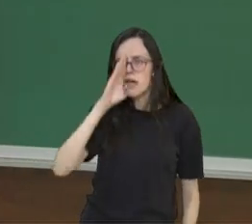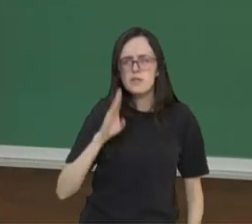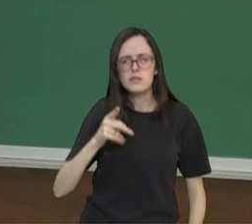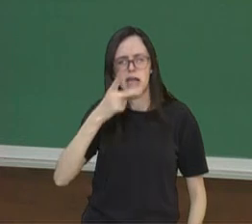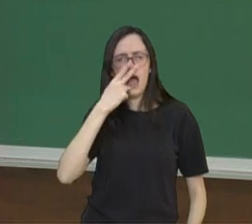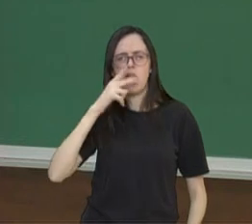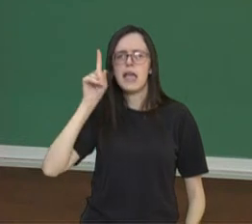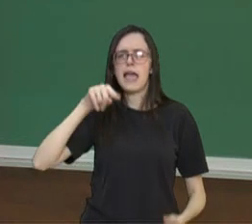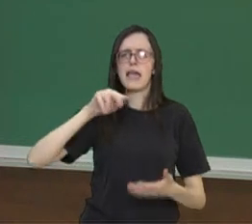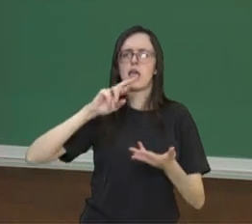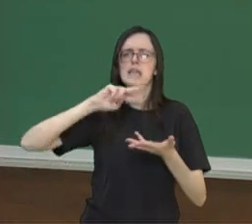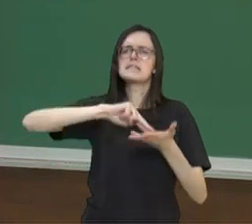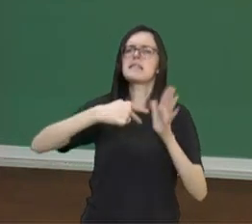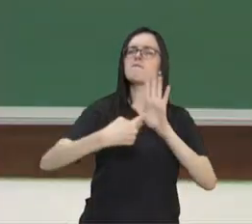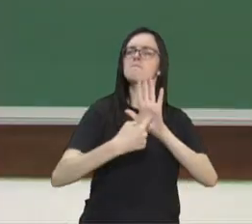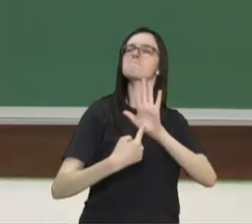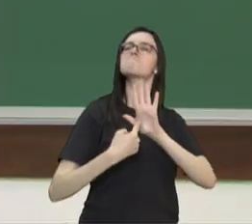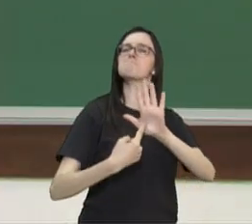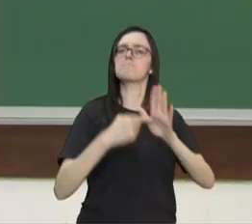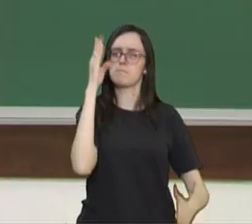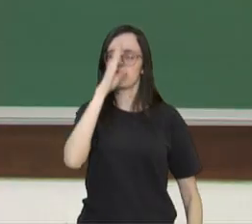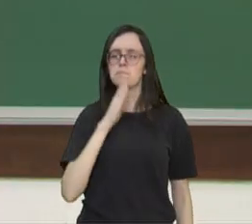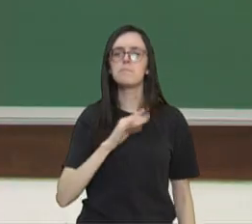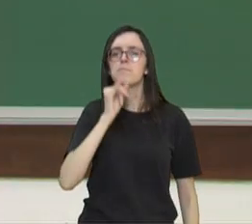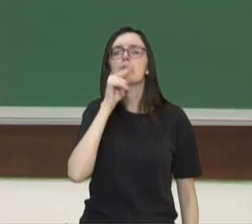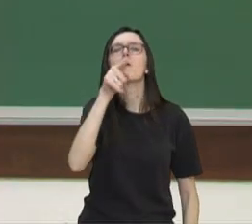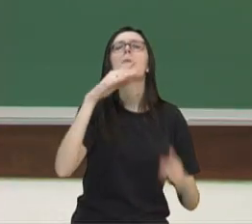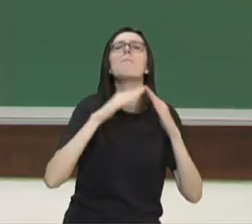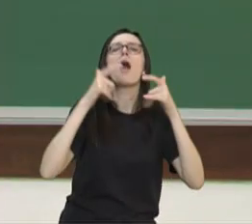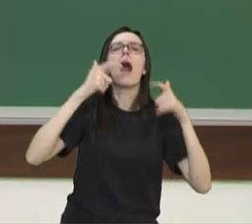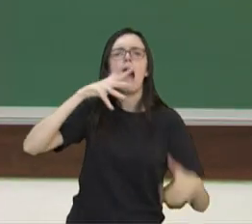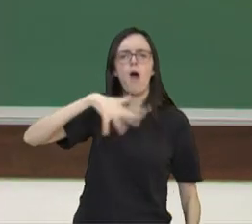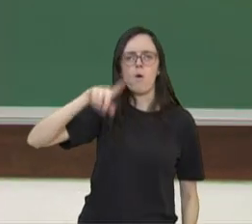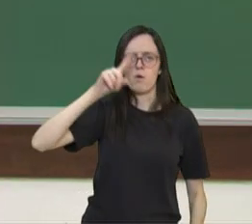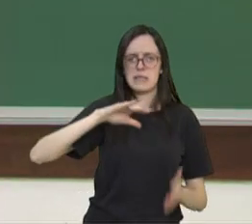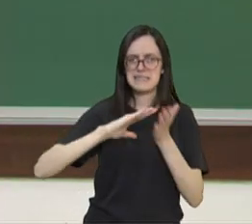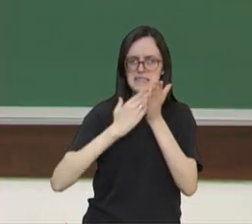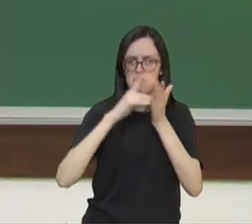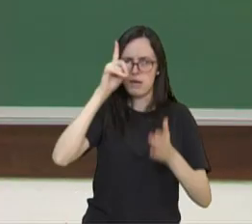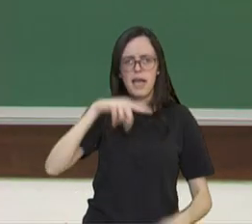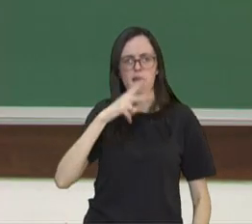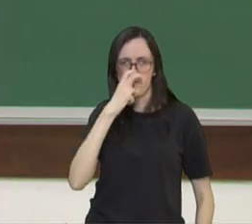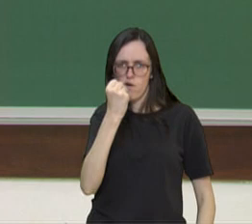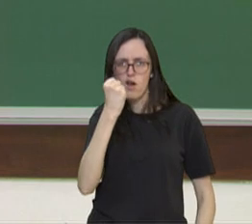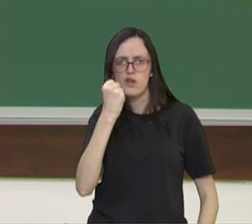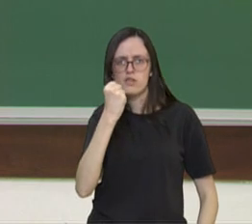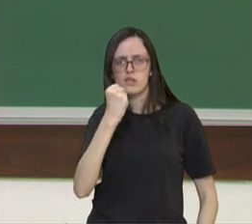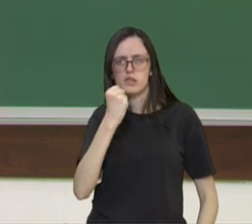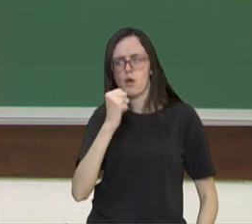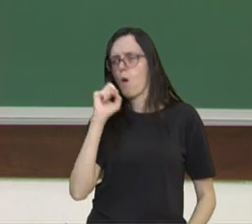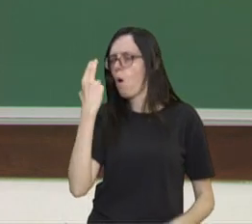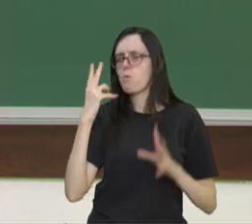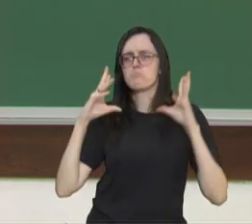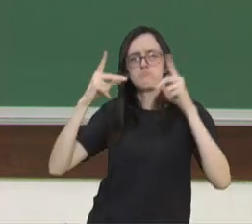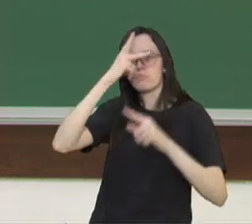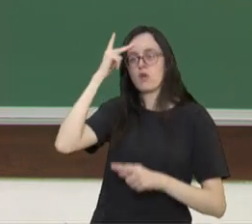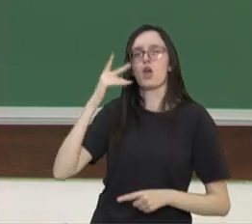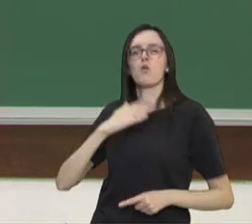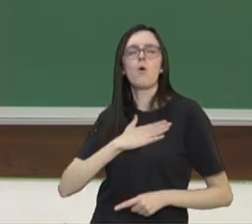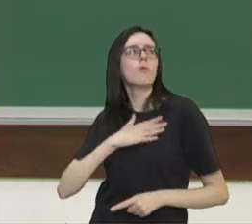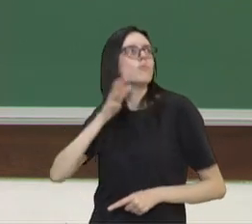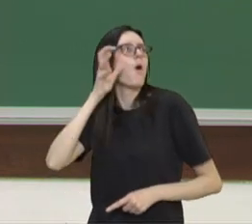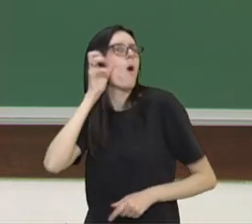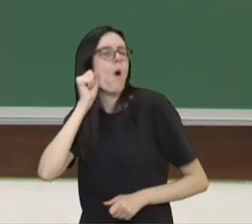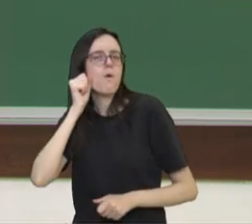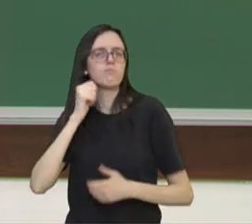Brasil? Na sua região, o samba é forte? É um ritmo muito ouvido, muito tocado,